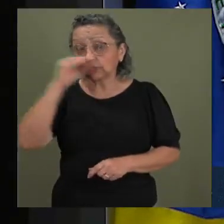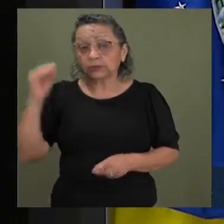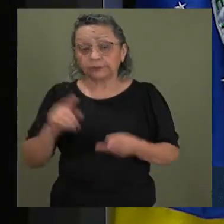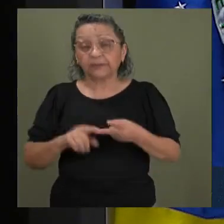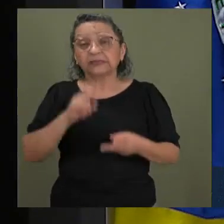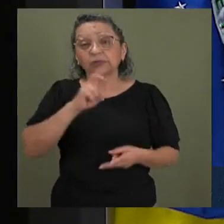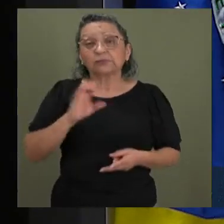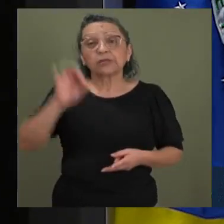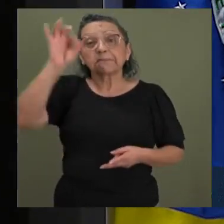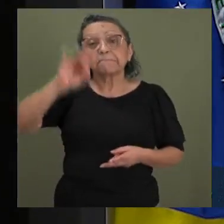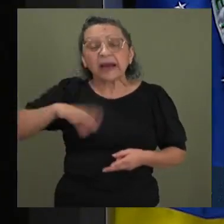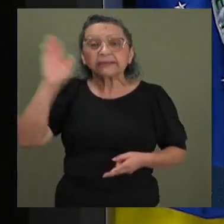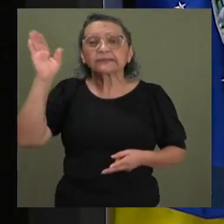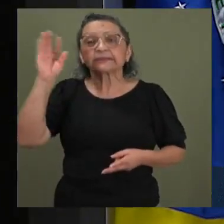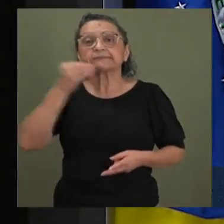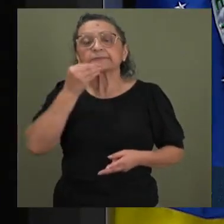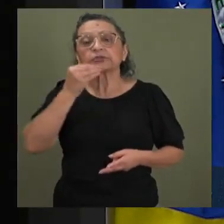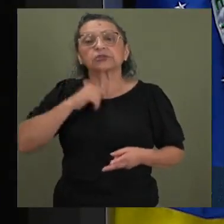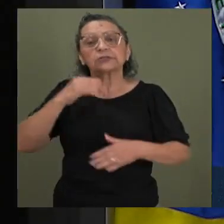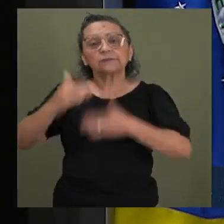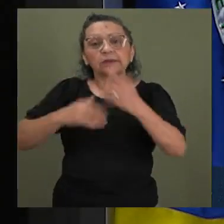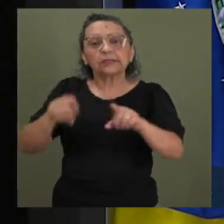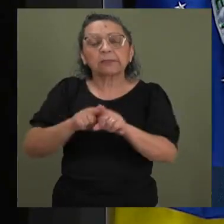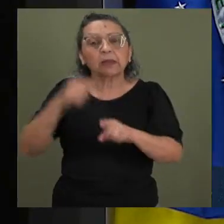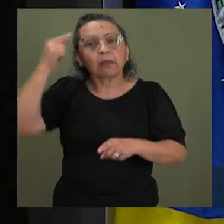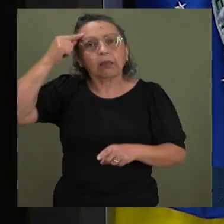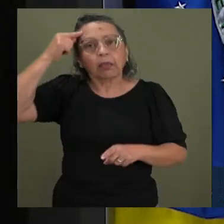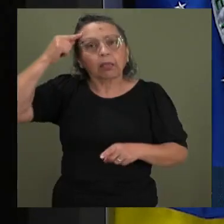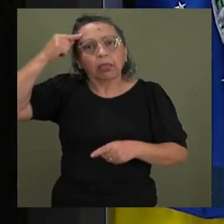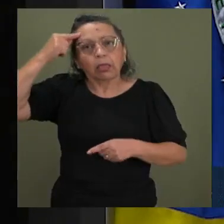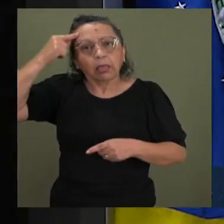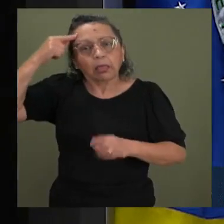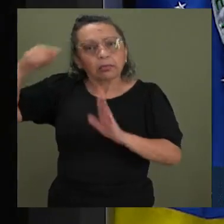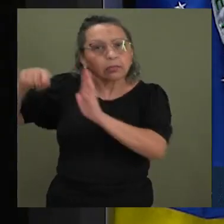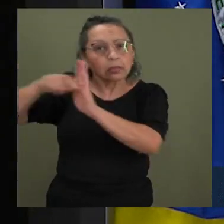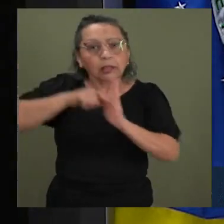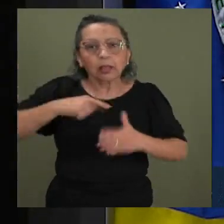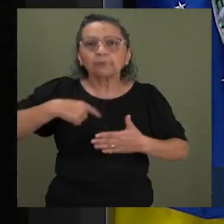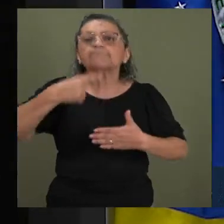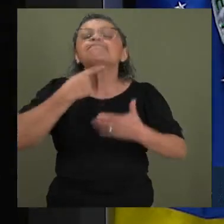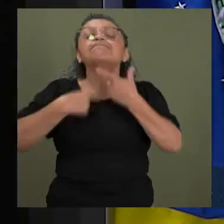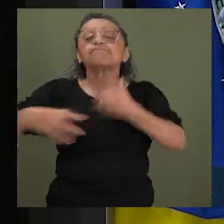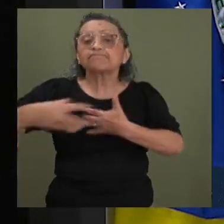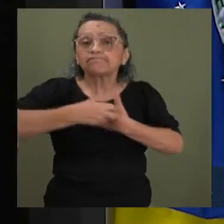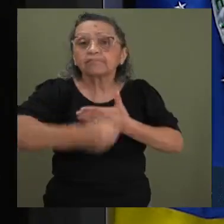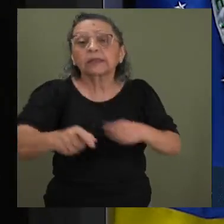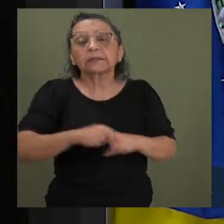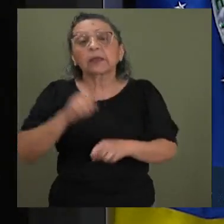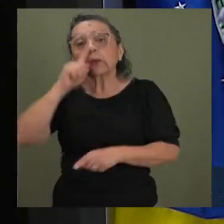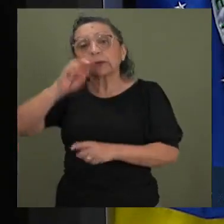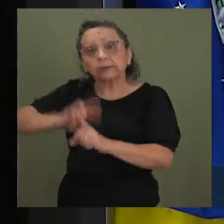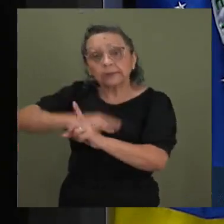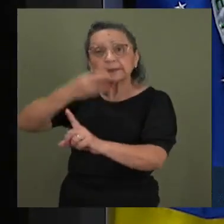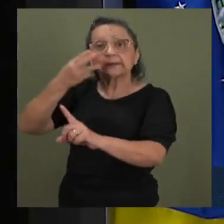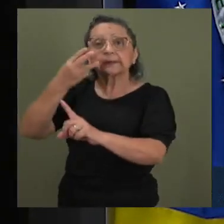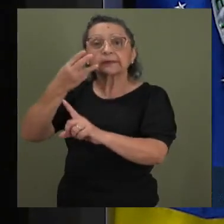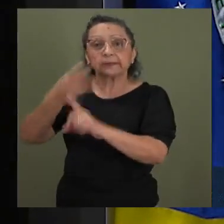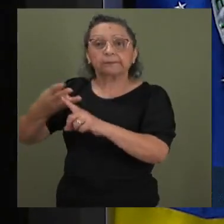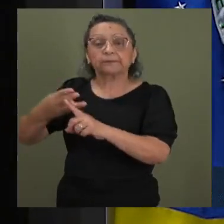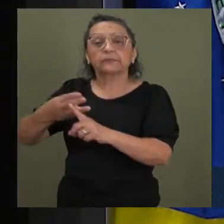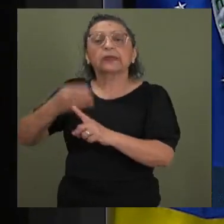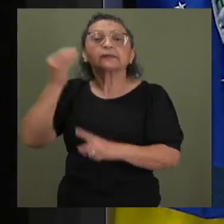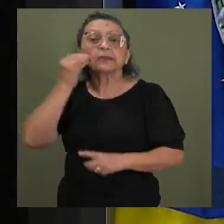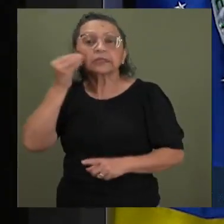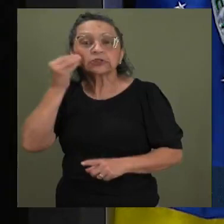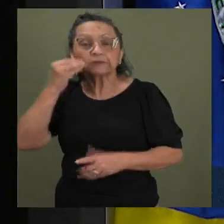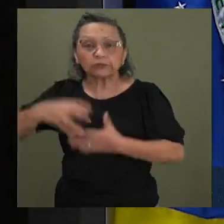50% mais chances de desenvolver pensamentos suicidas, além de um risco triplicado da tentativa